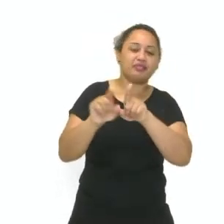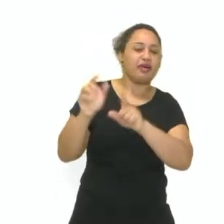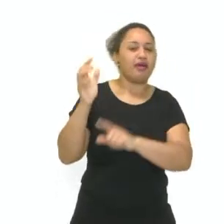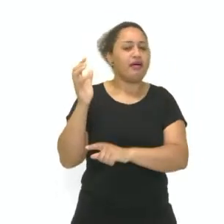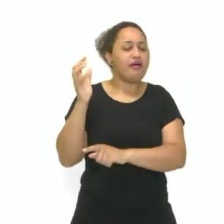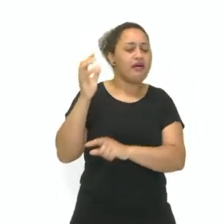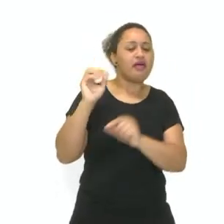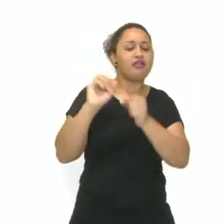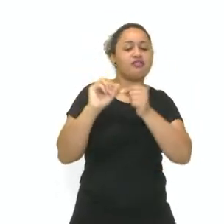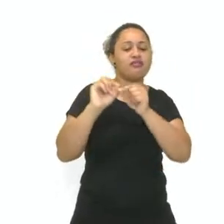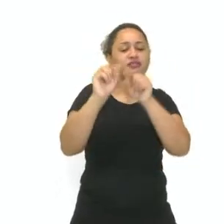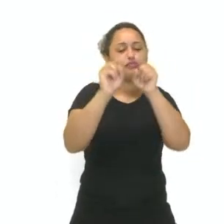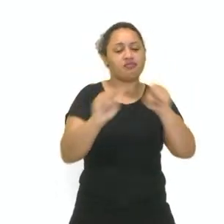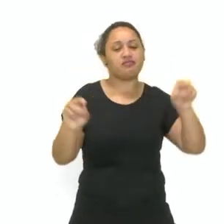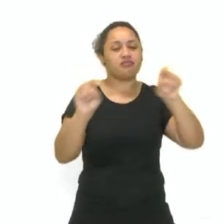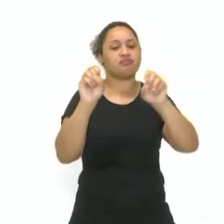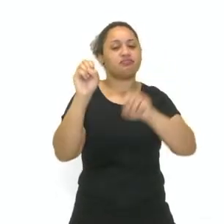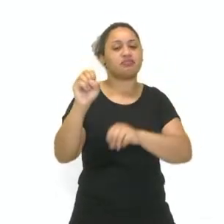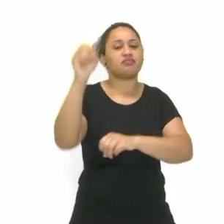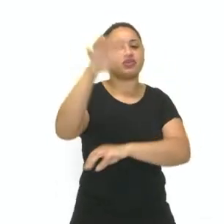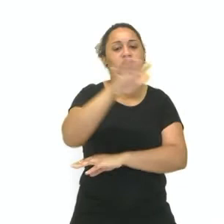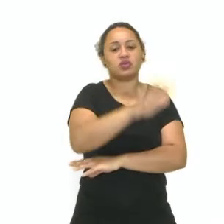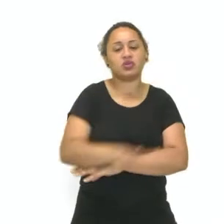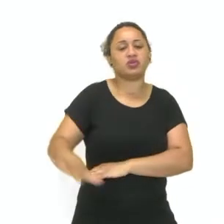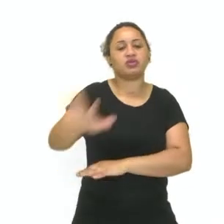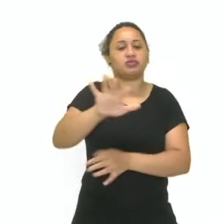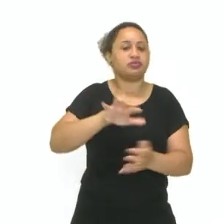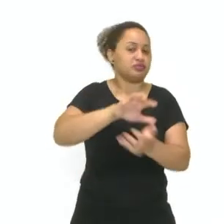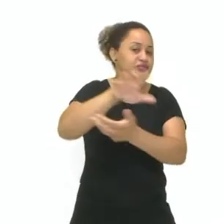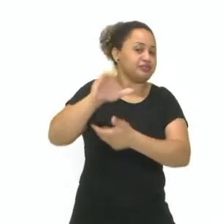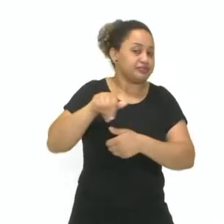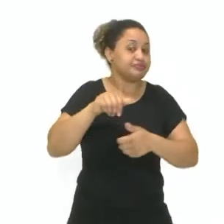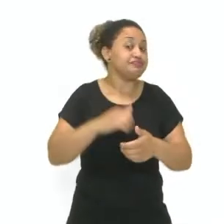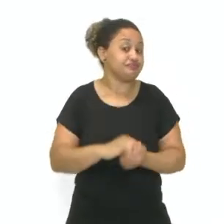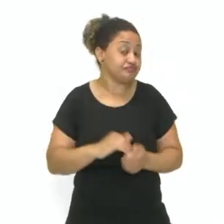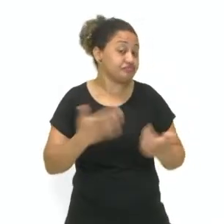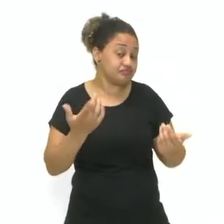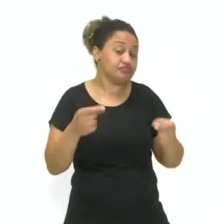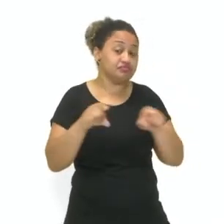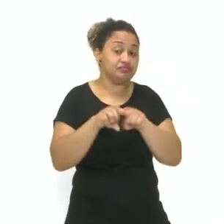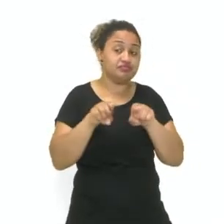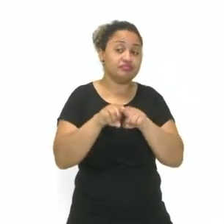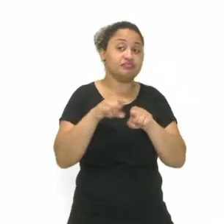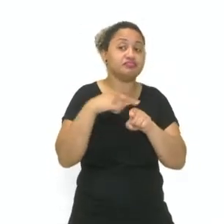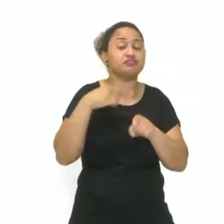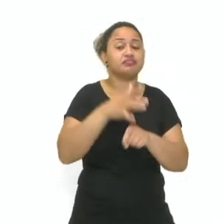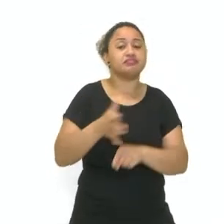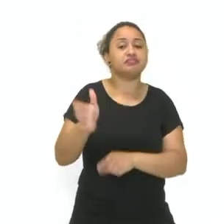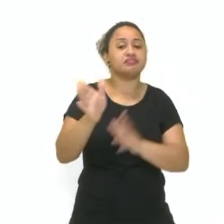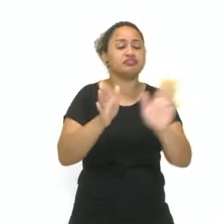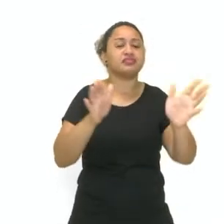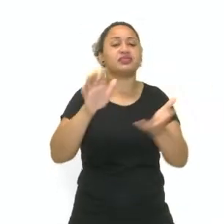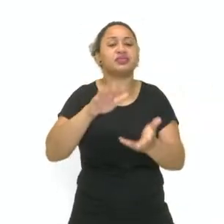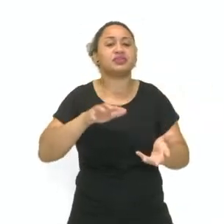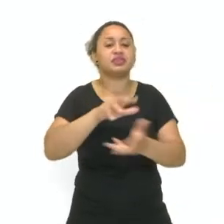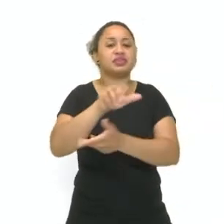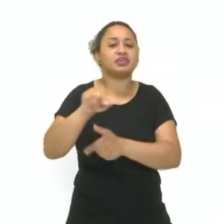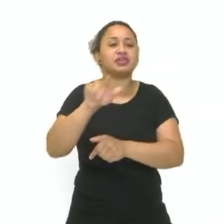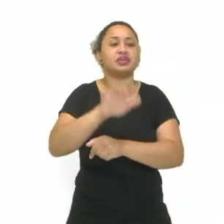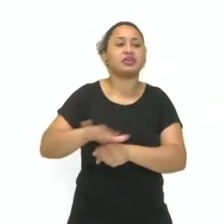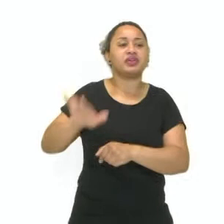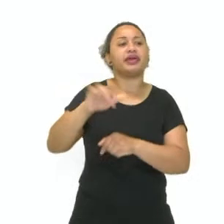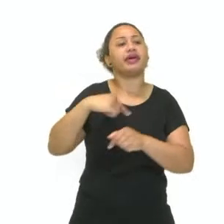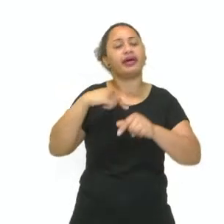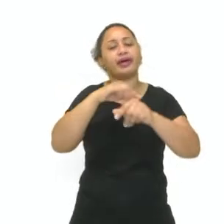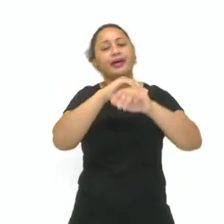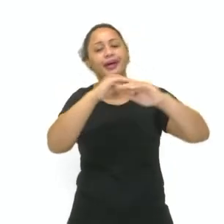levando em música e iluminação por toda a volta do mundo? Acompanhado as curvas do mundo, cortando Equador,